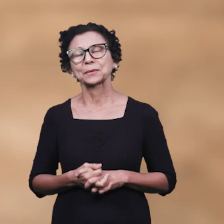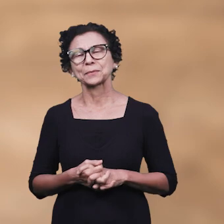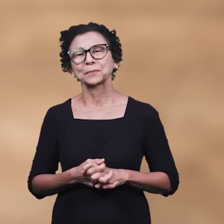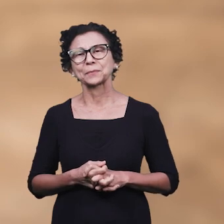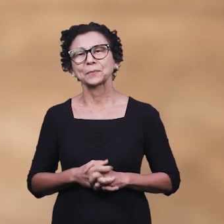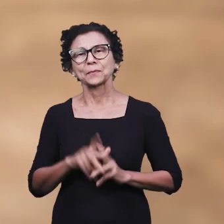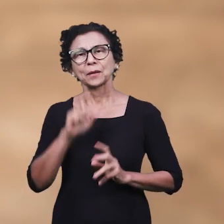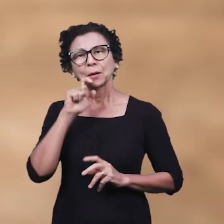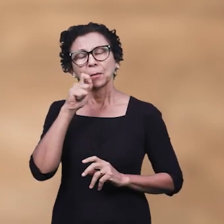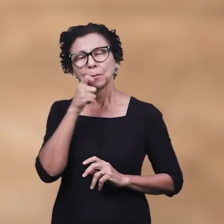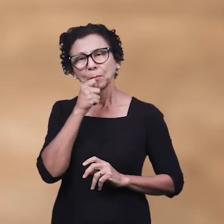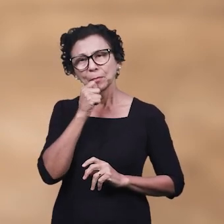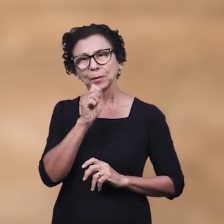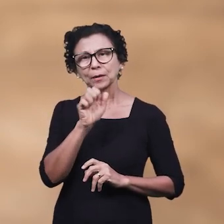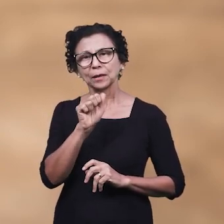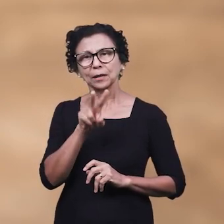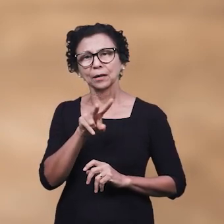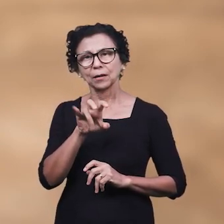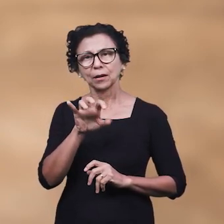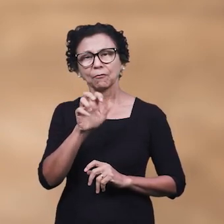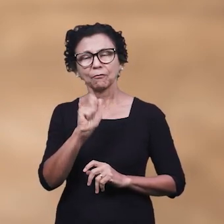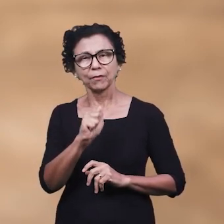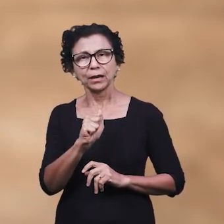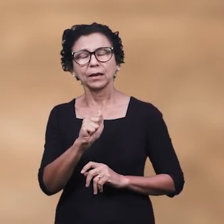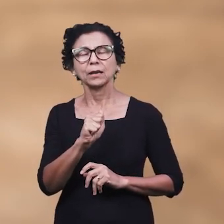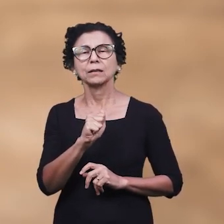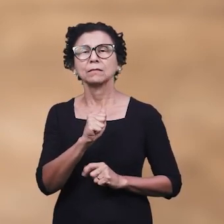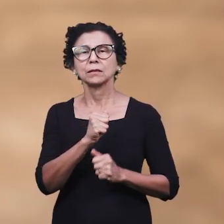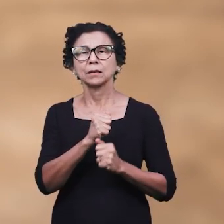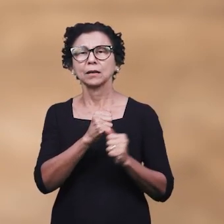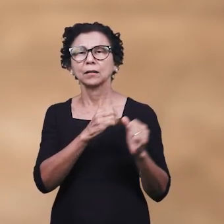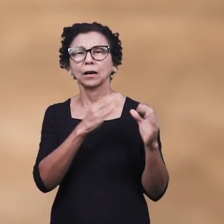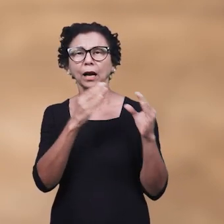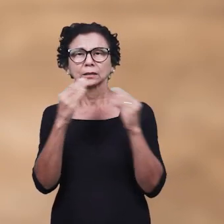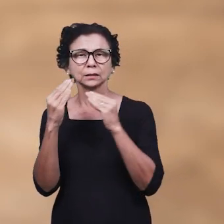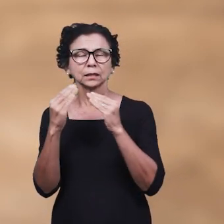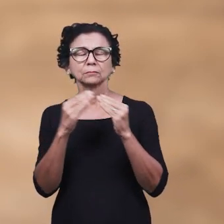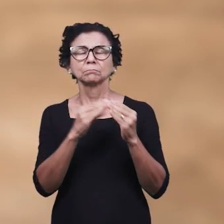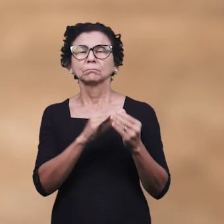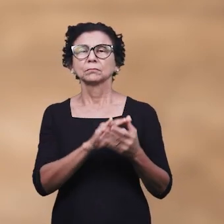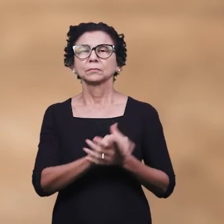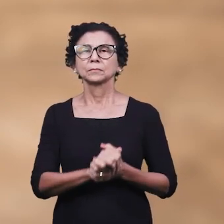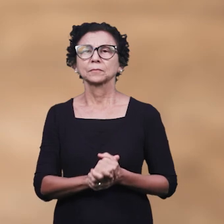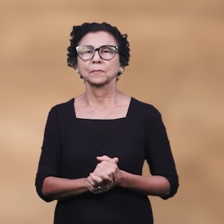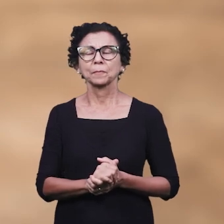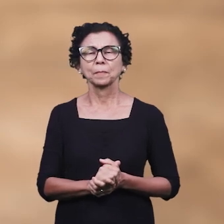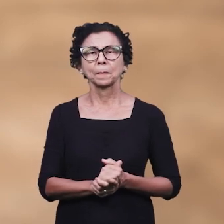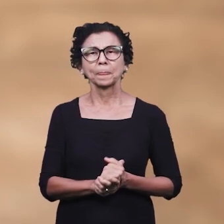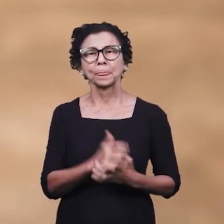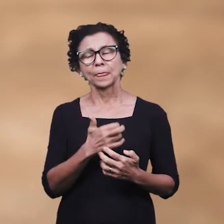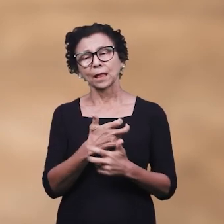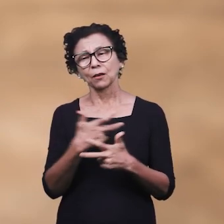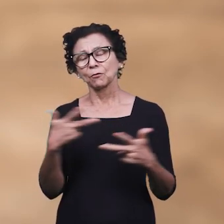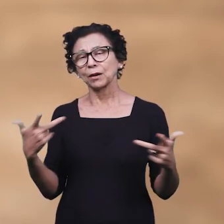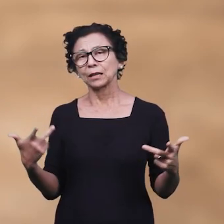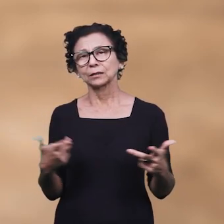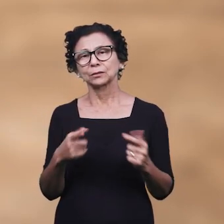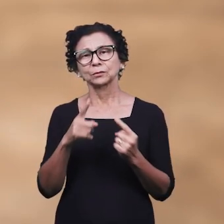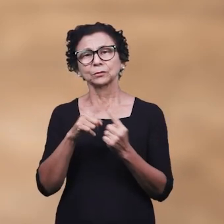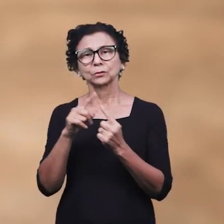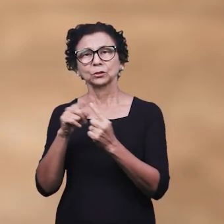pães, aveia, baguete, pão branco, hambúrguer, torrada. Nas hortaliças, abóbora,